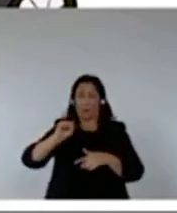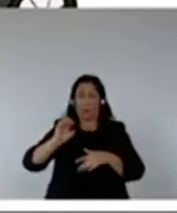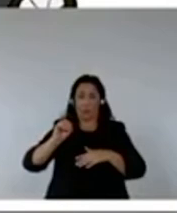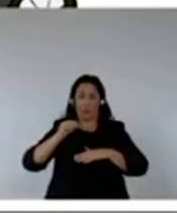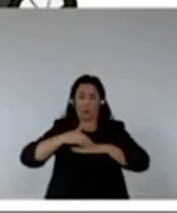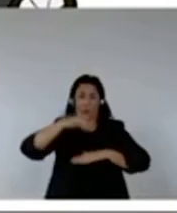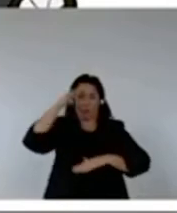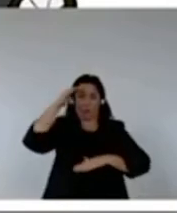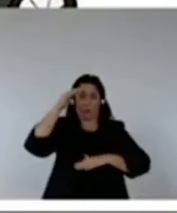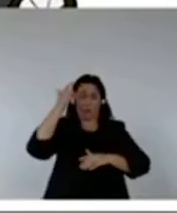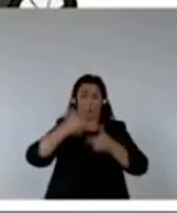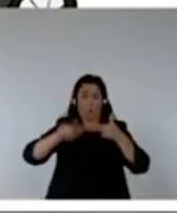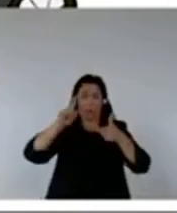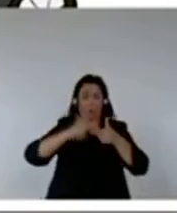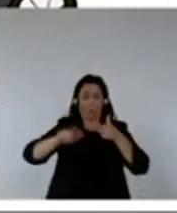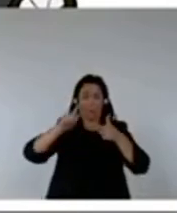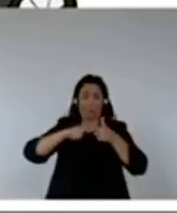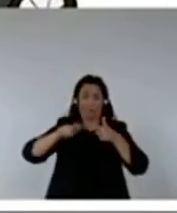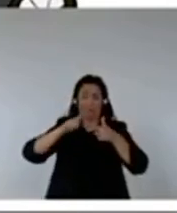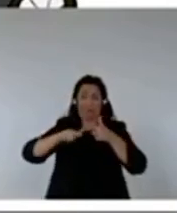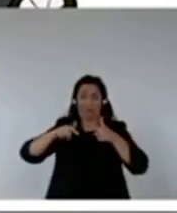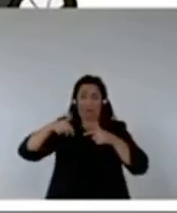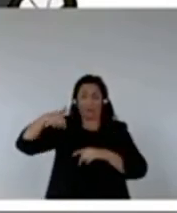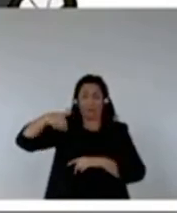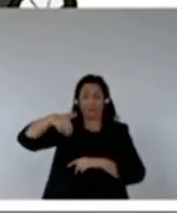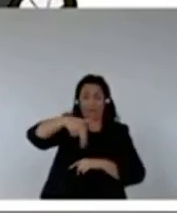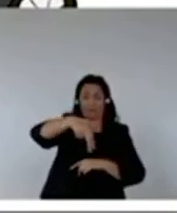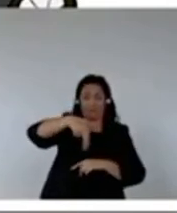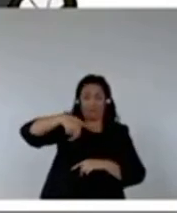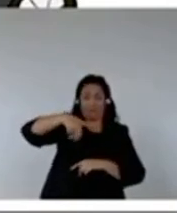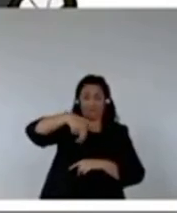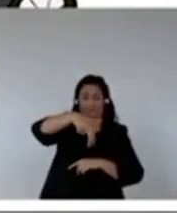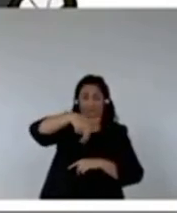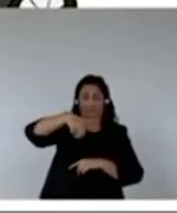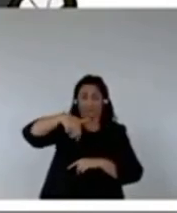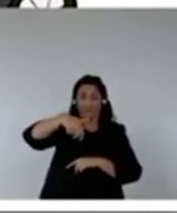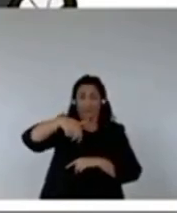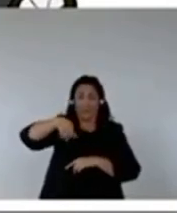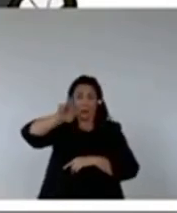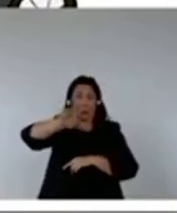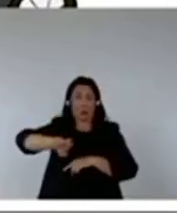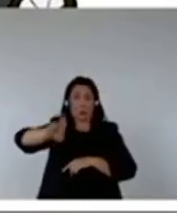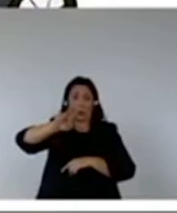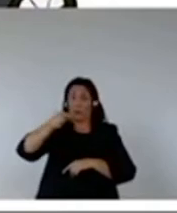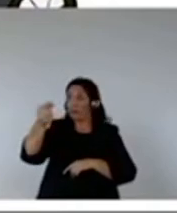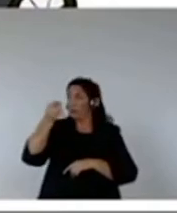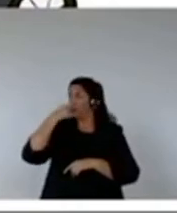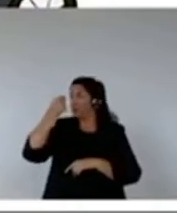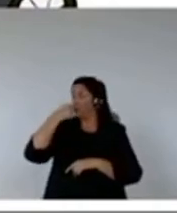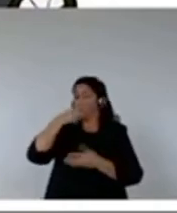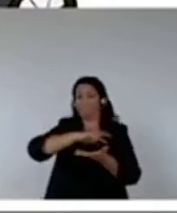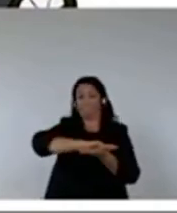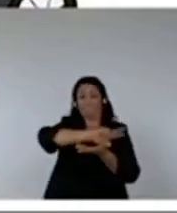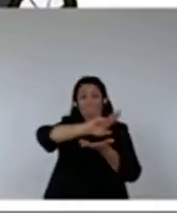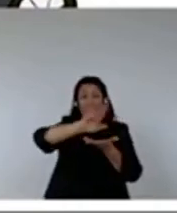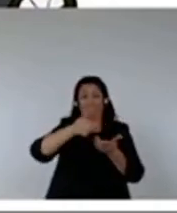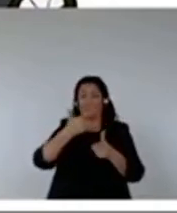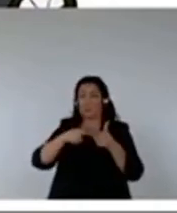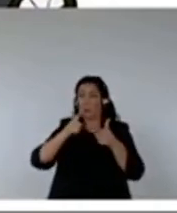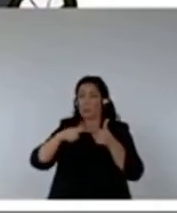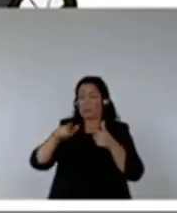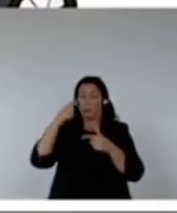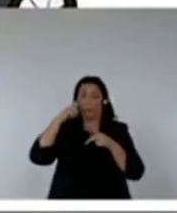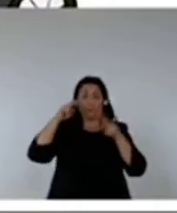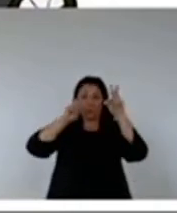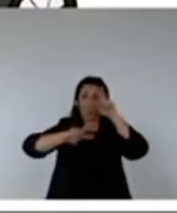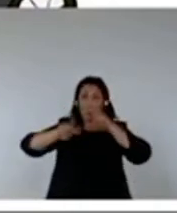dificuldade de locomoção, tá certo? A gente tem a utilização de múltiplos remédios. Nós temos dificuldade visual, dificuldade auditiva. Então,